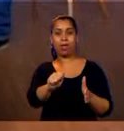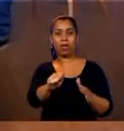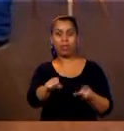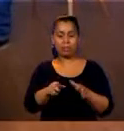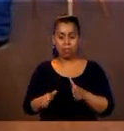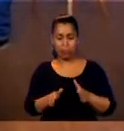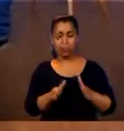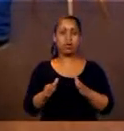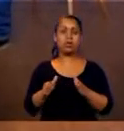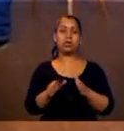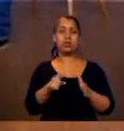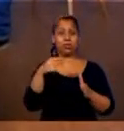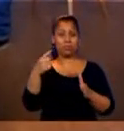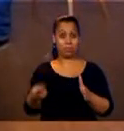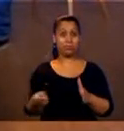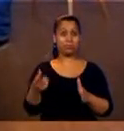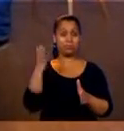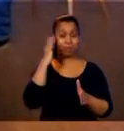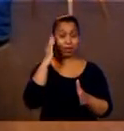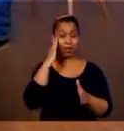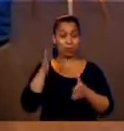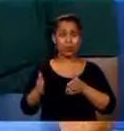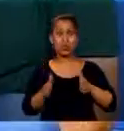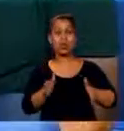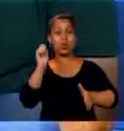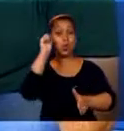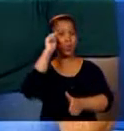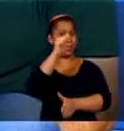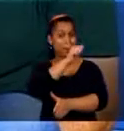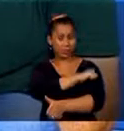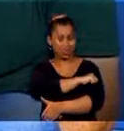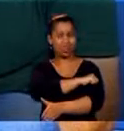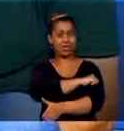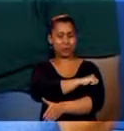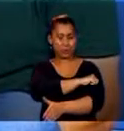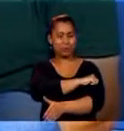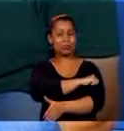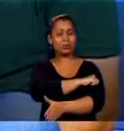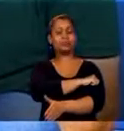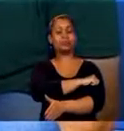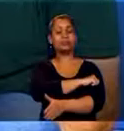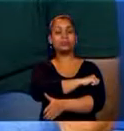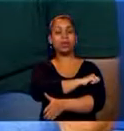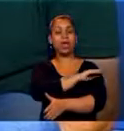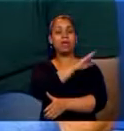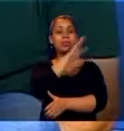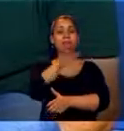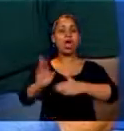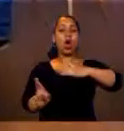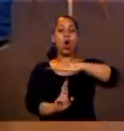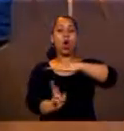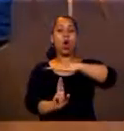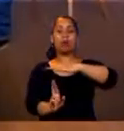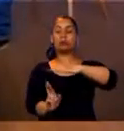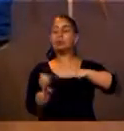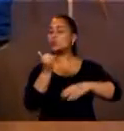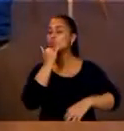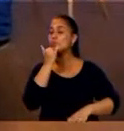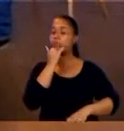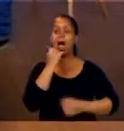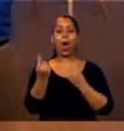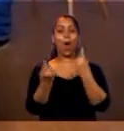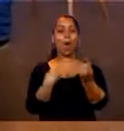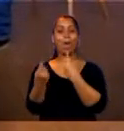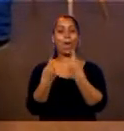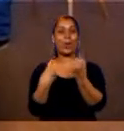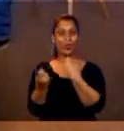Córrego Borá, depois o Rio Preto, na Filadélfia Gouveia Neto, até a rodovia Washington Luiz, nós temos cerca